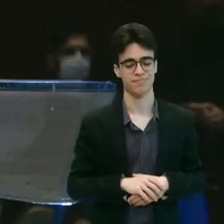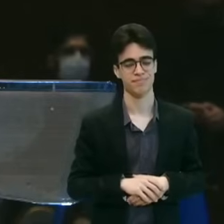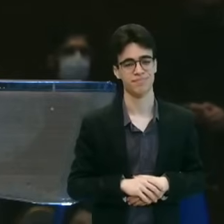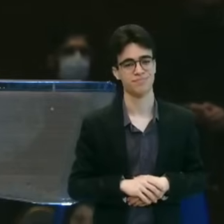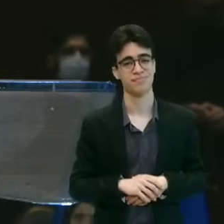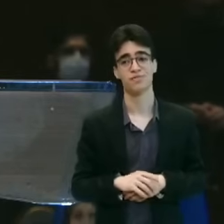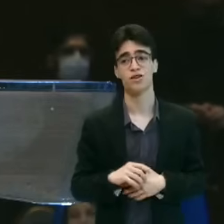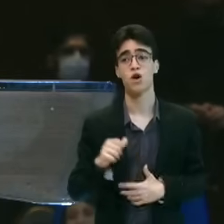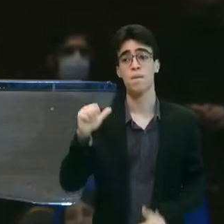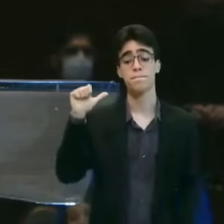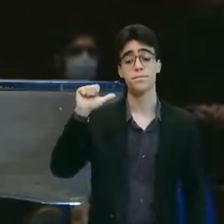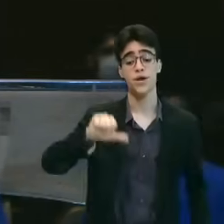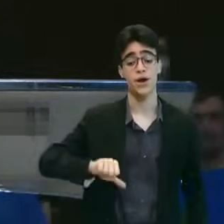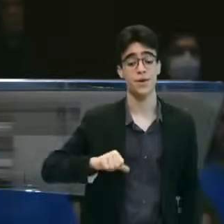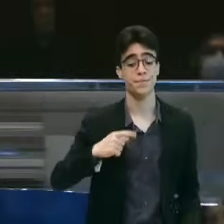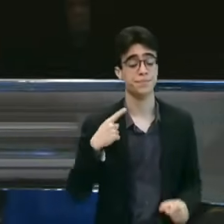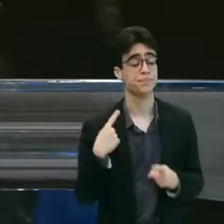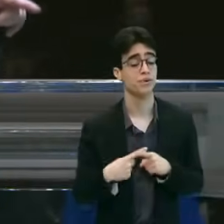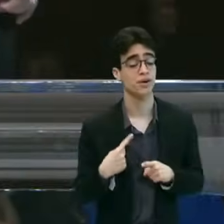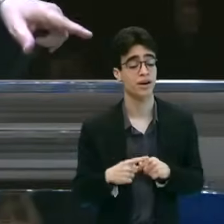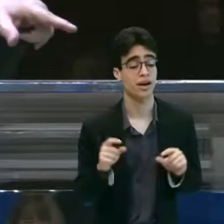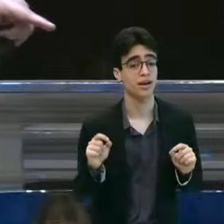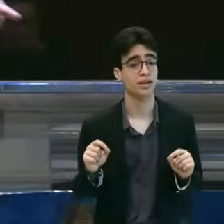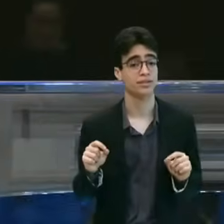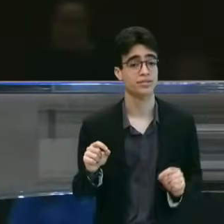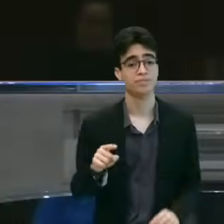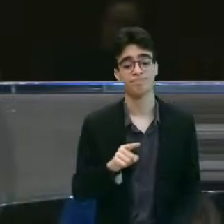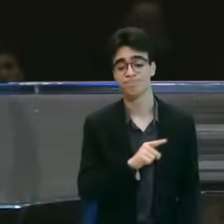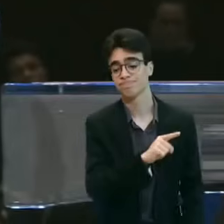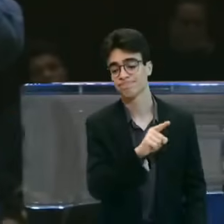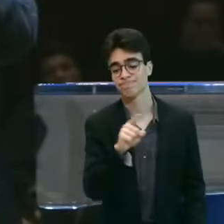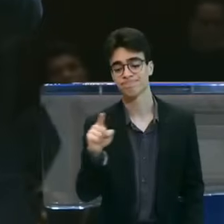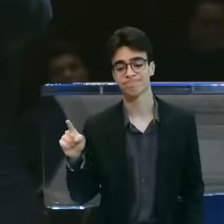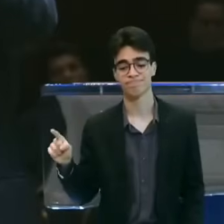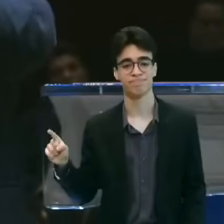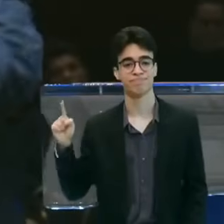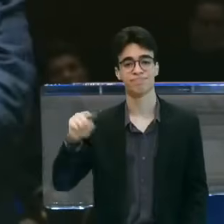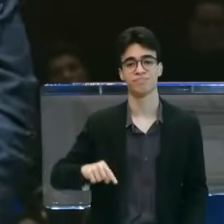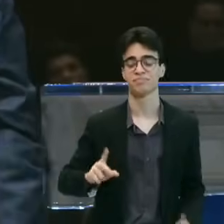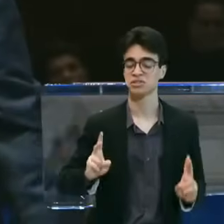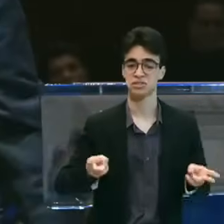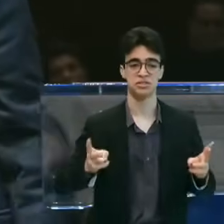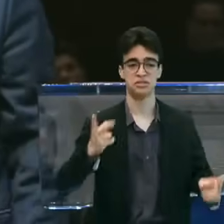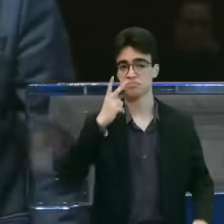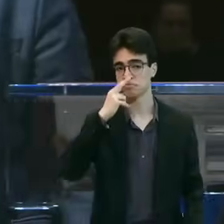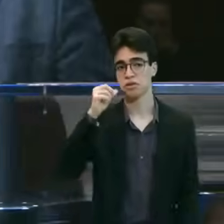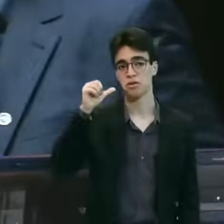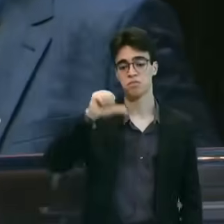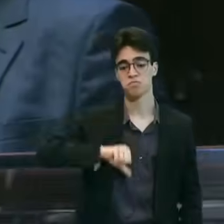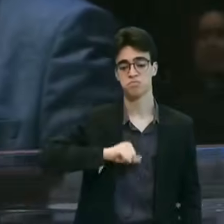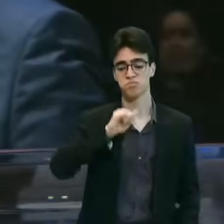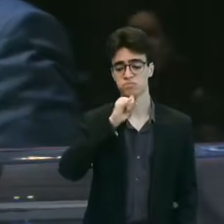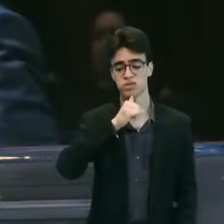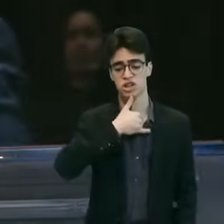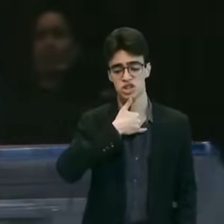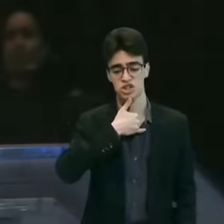E sabe o que é pior? É que essas pessoas são tremendamente infelizes.